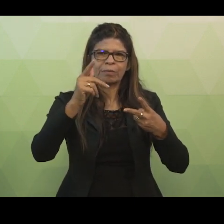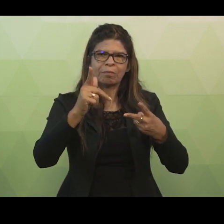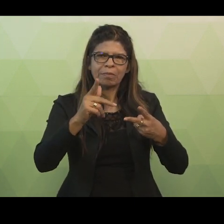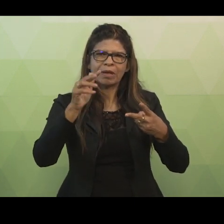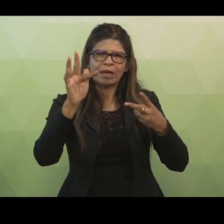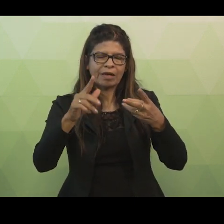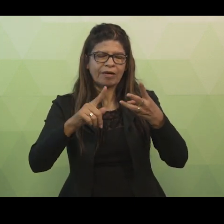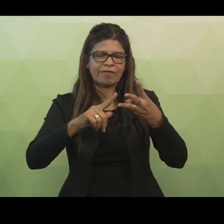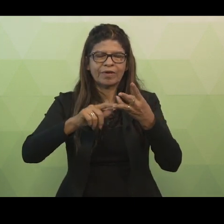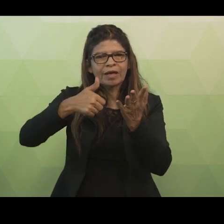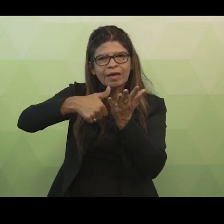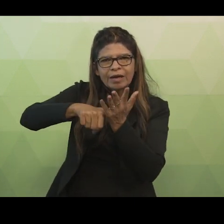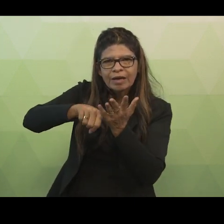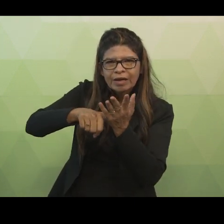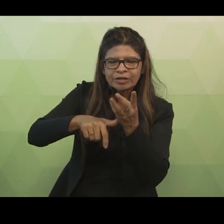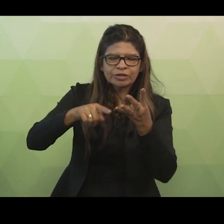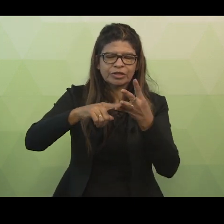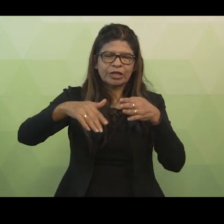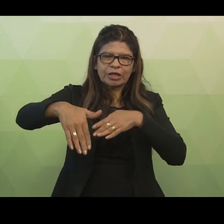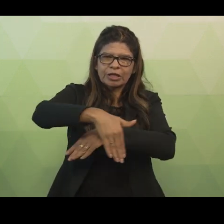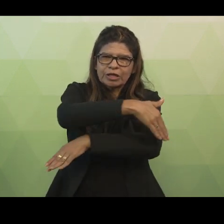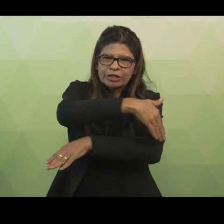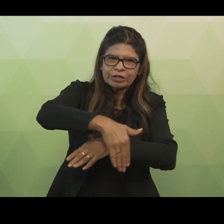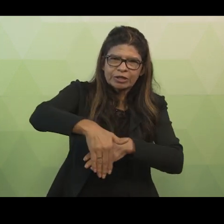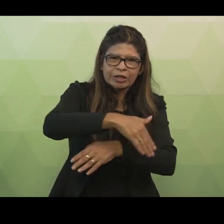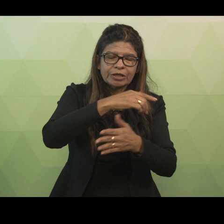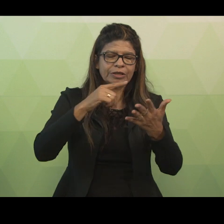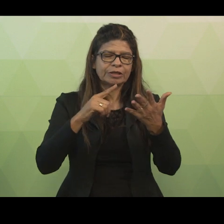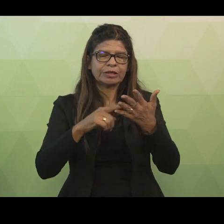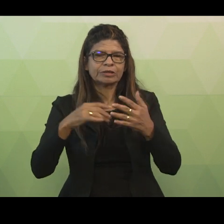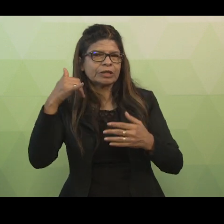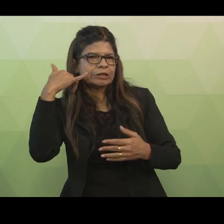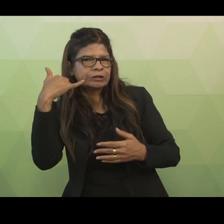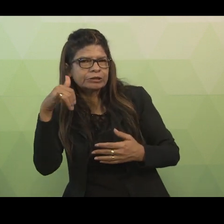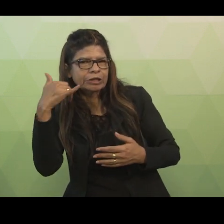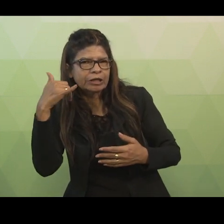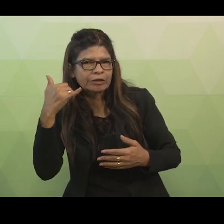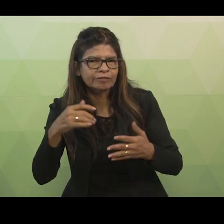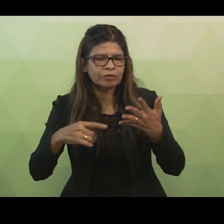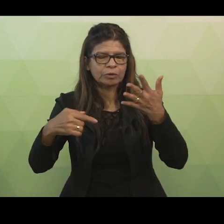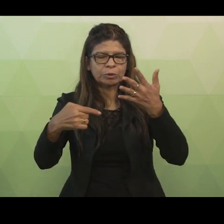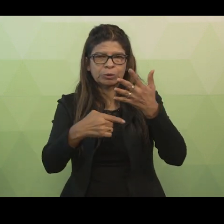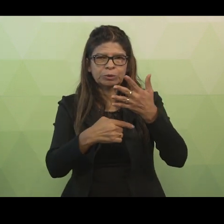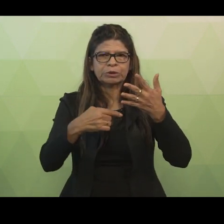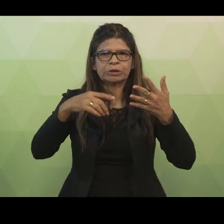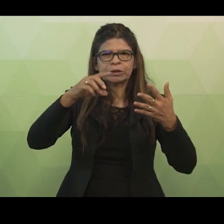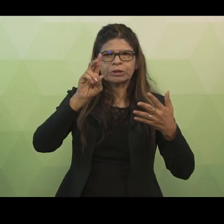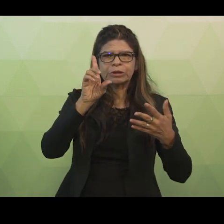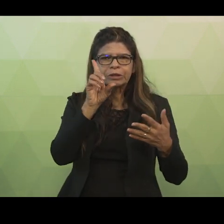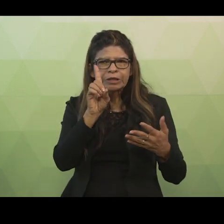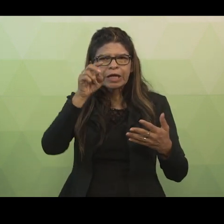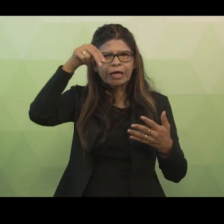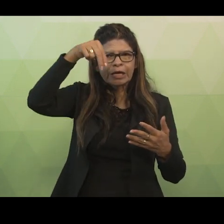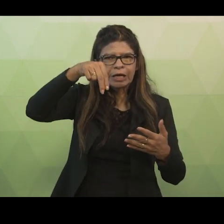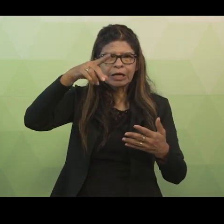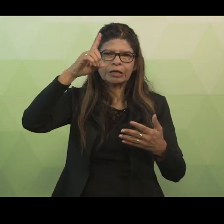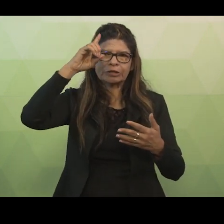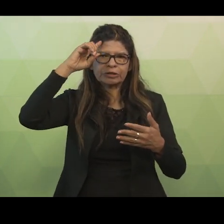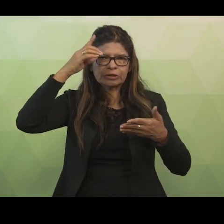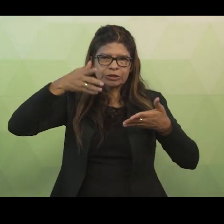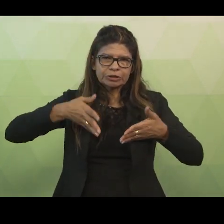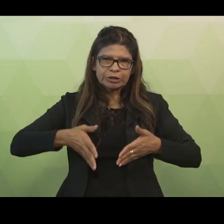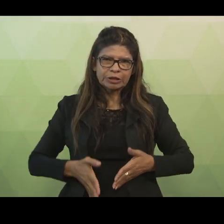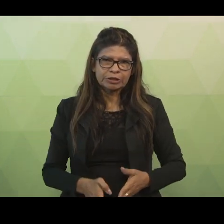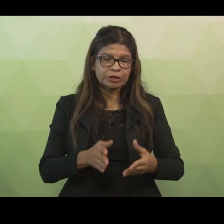R$4. Caso 2 livros estejam atrasados os 4 dias, deverá ser então cobrado R$8 de multa,